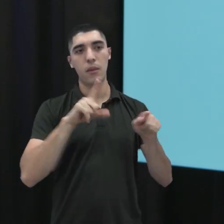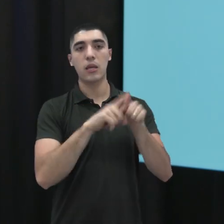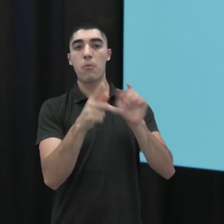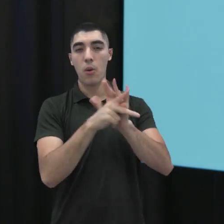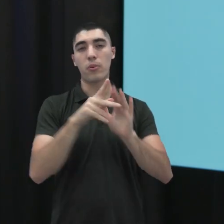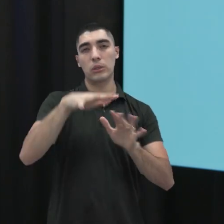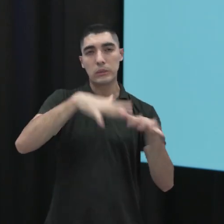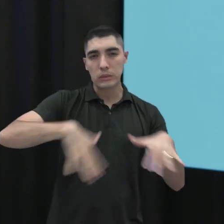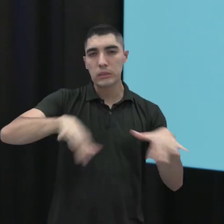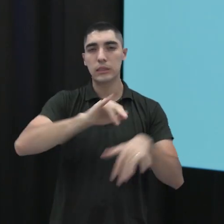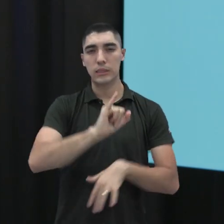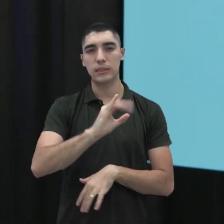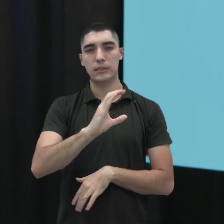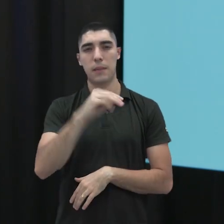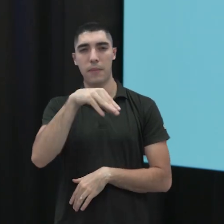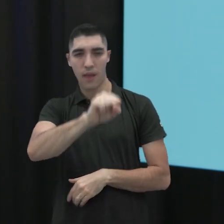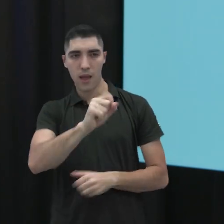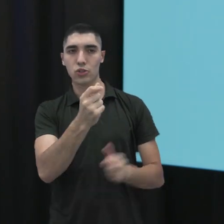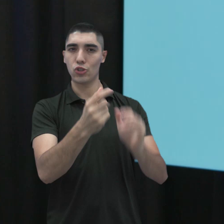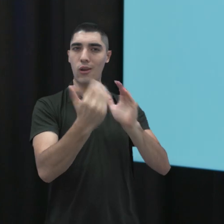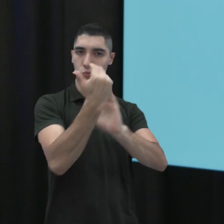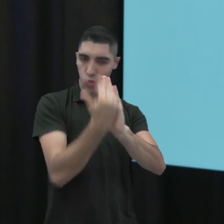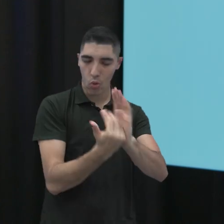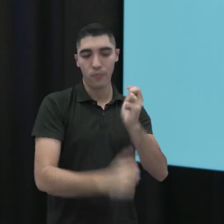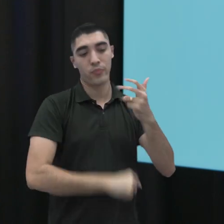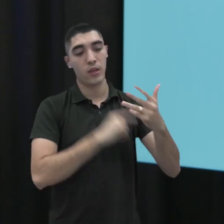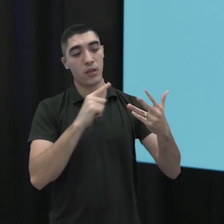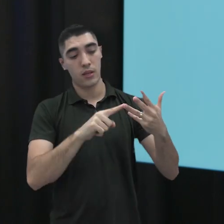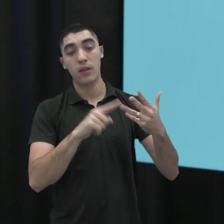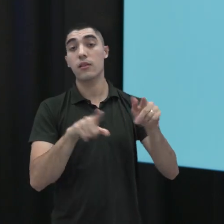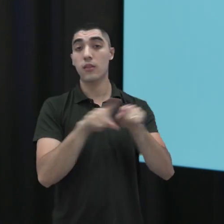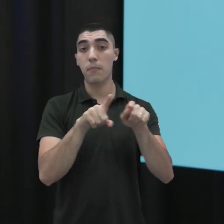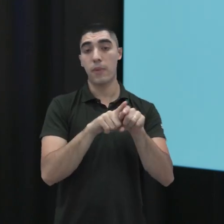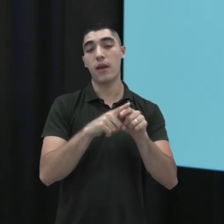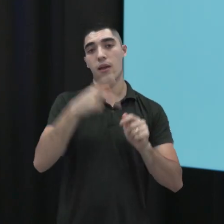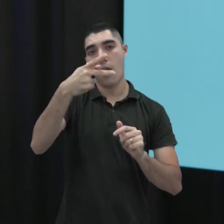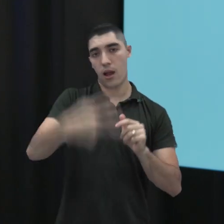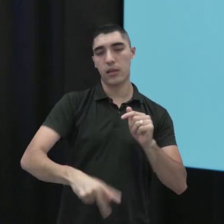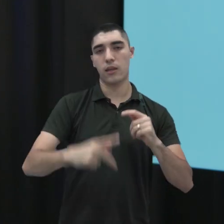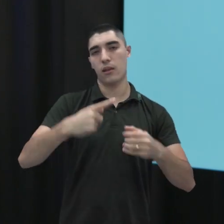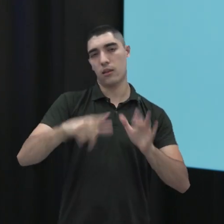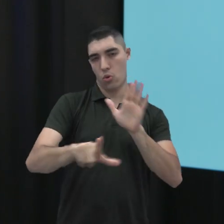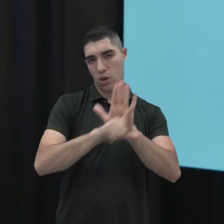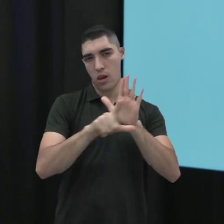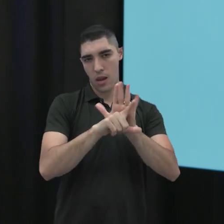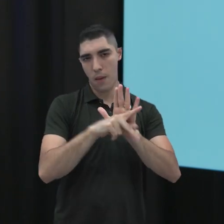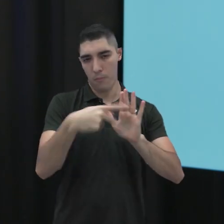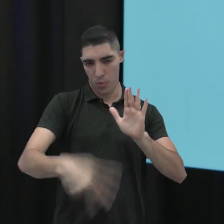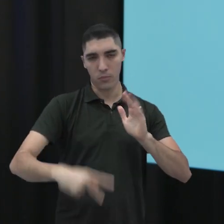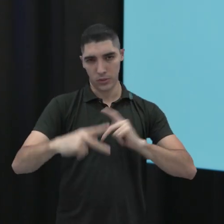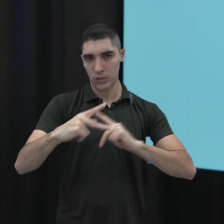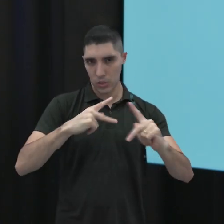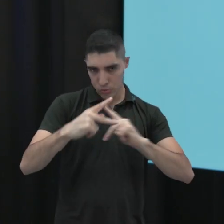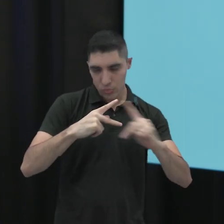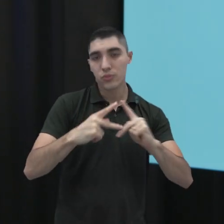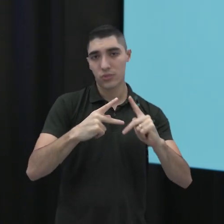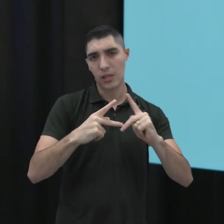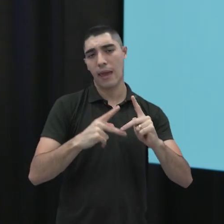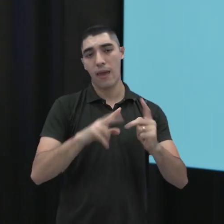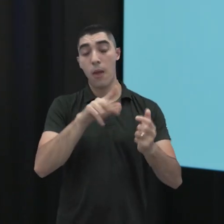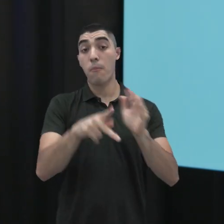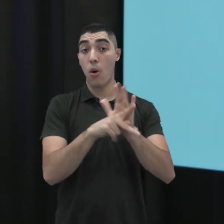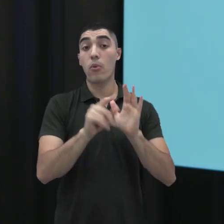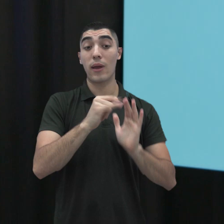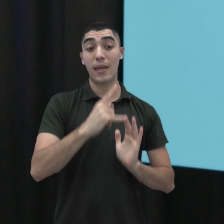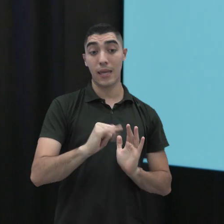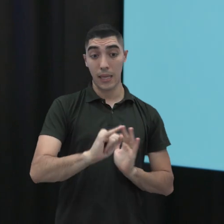né, a LIFE, a empresa que patrocina faz o abatimento do IPTU ou ISS, que são impostos municipais.